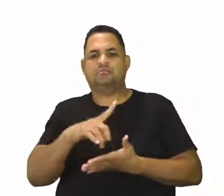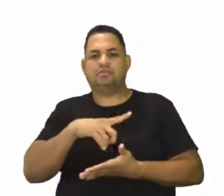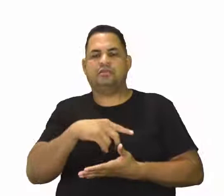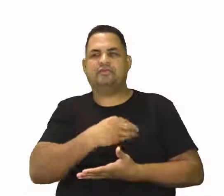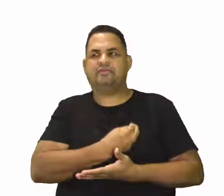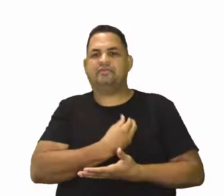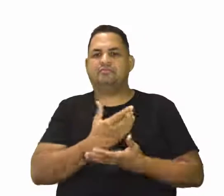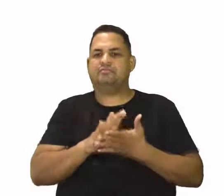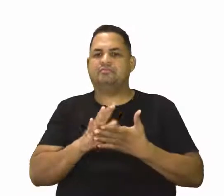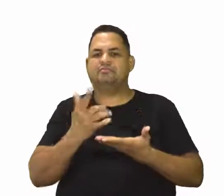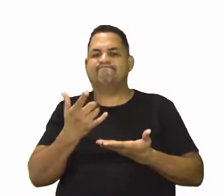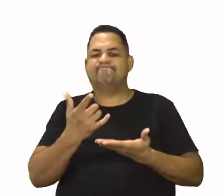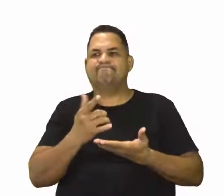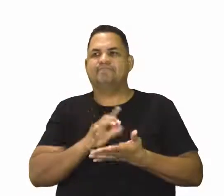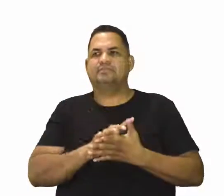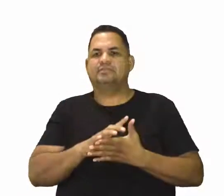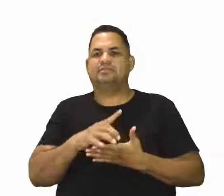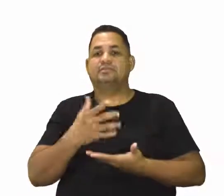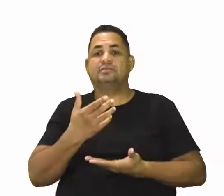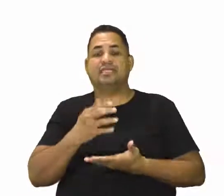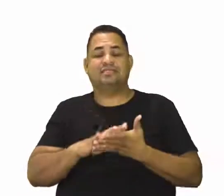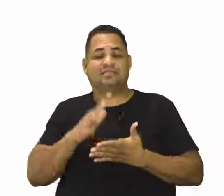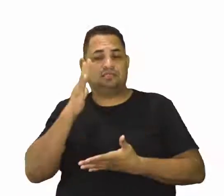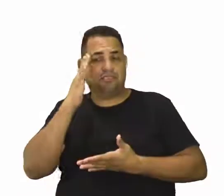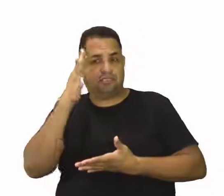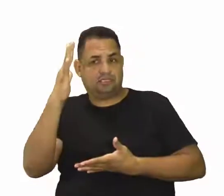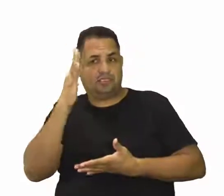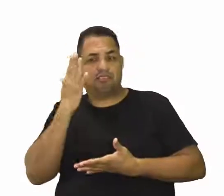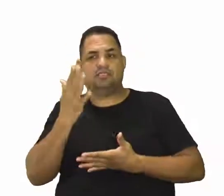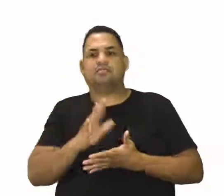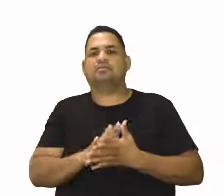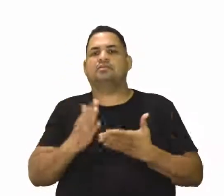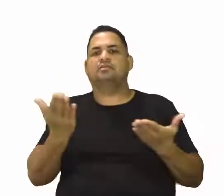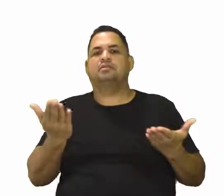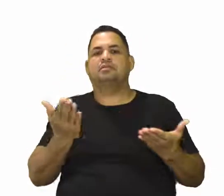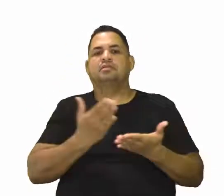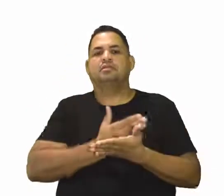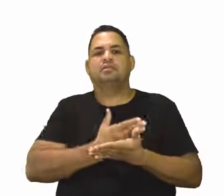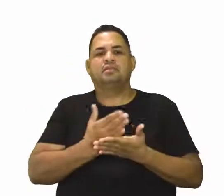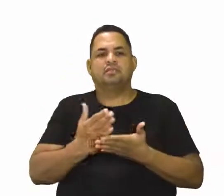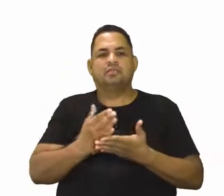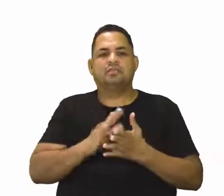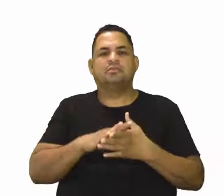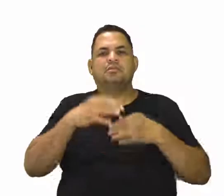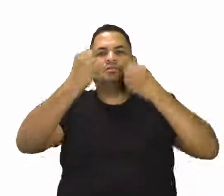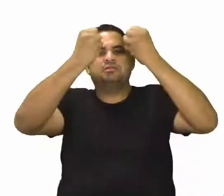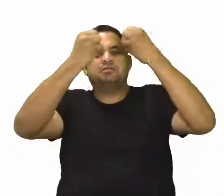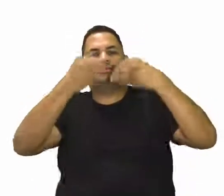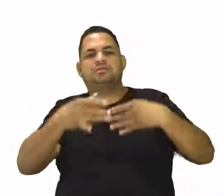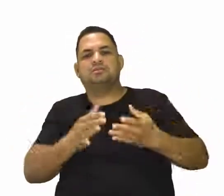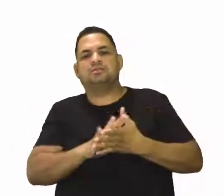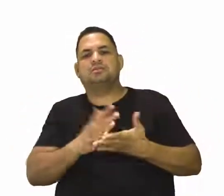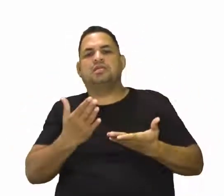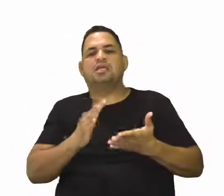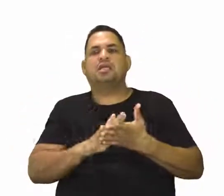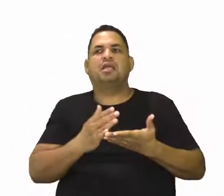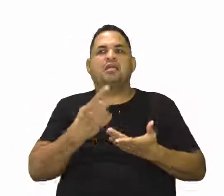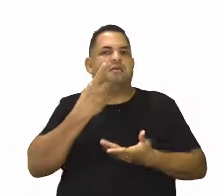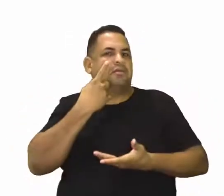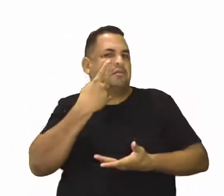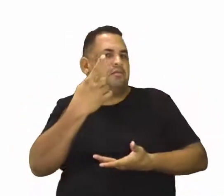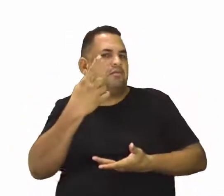não tem como isso sou teoria tá aí o cara começa a despertar não porque ele foi